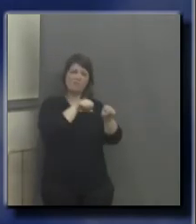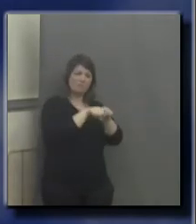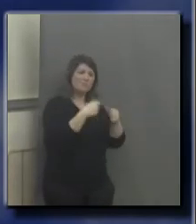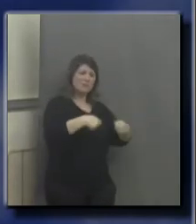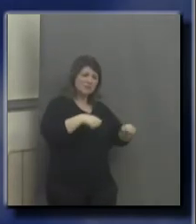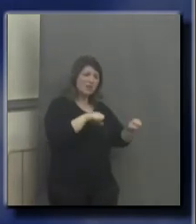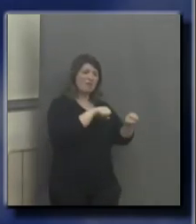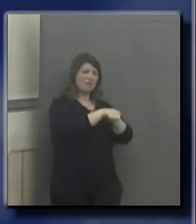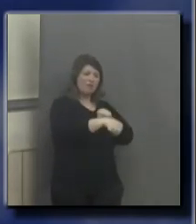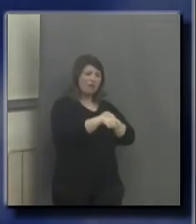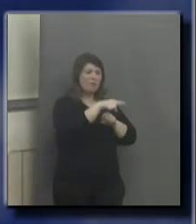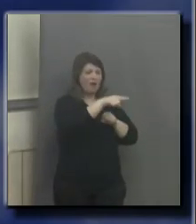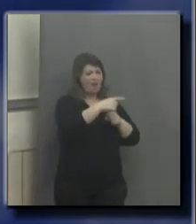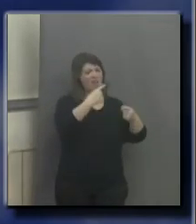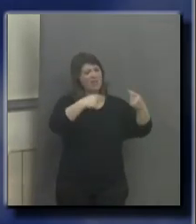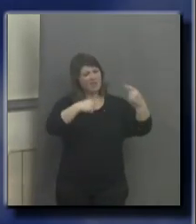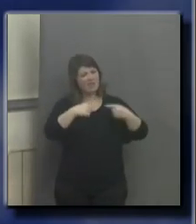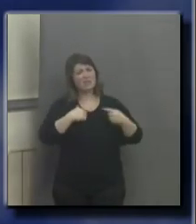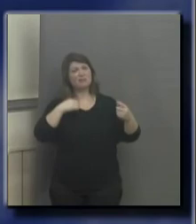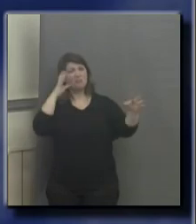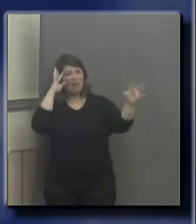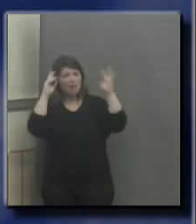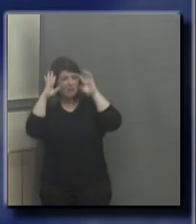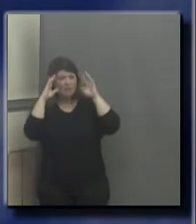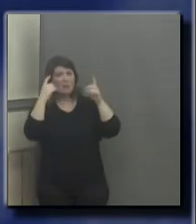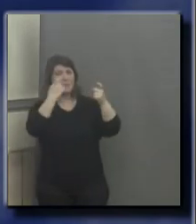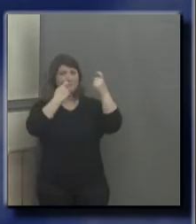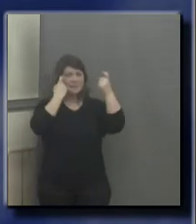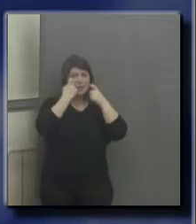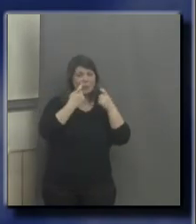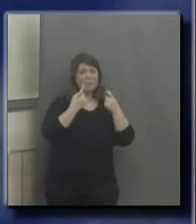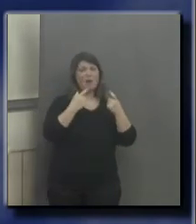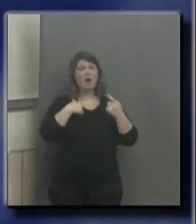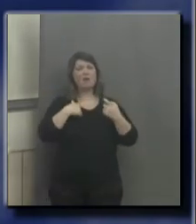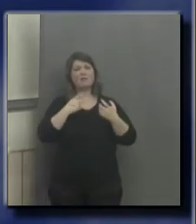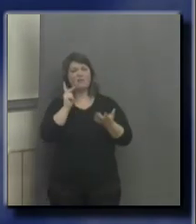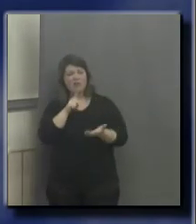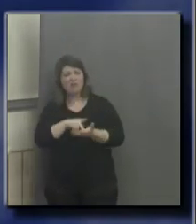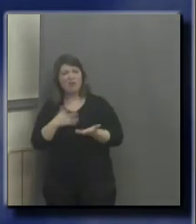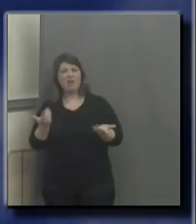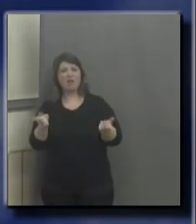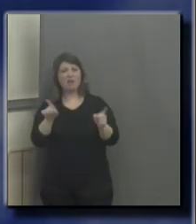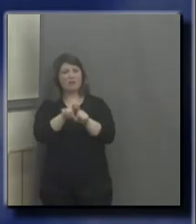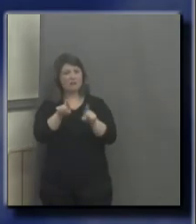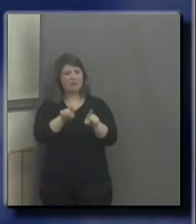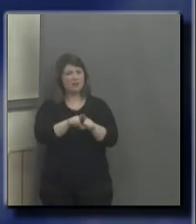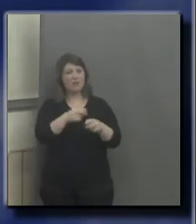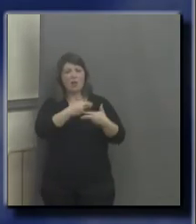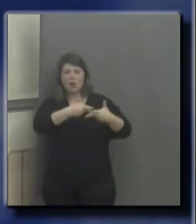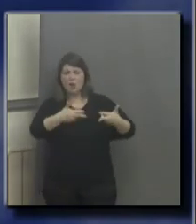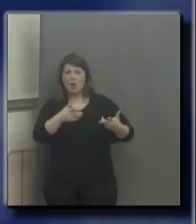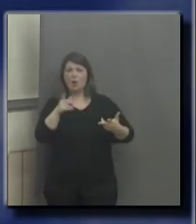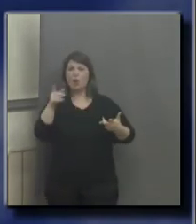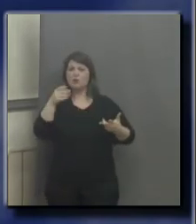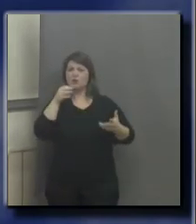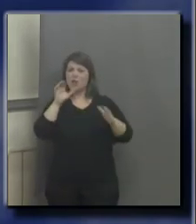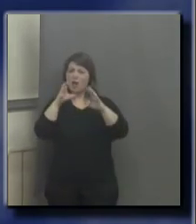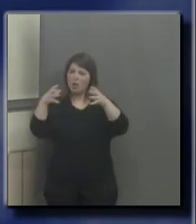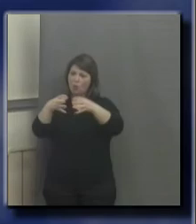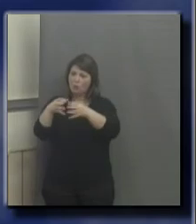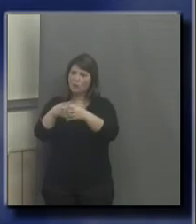psicólogo crítico, reflexivo, preocupado com a sua realidade, com o seu contexto, com as demandas da sua